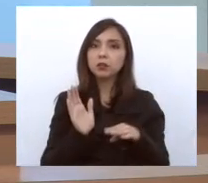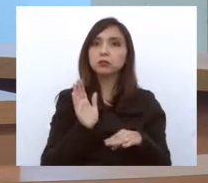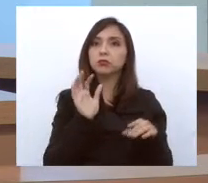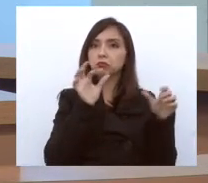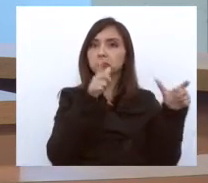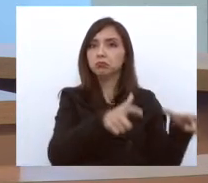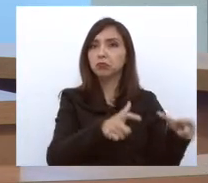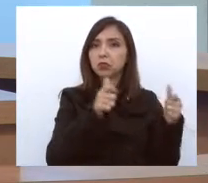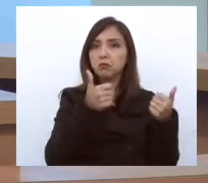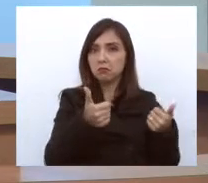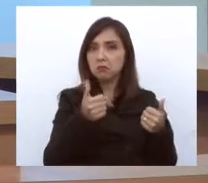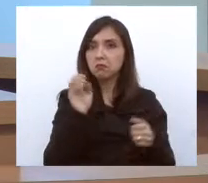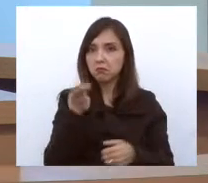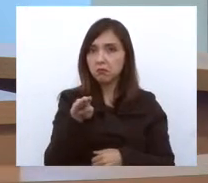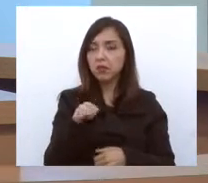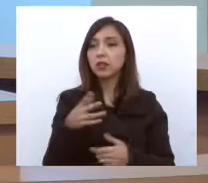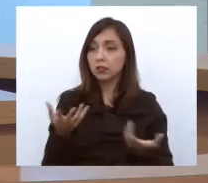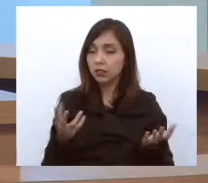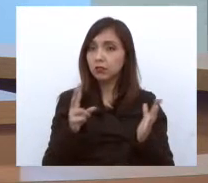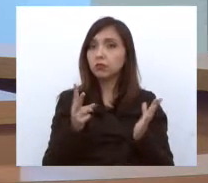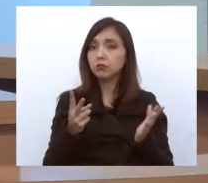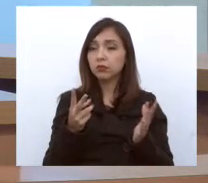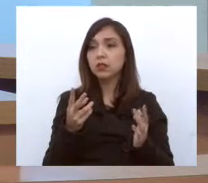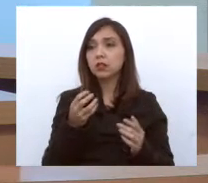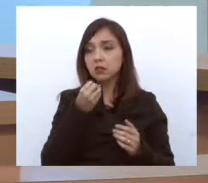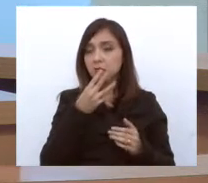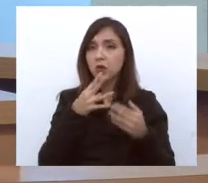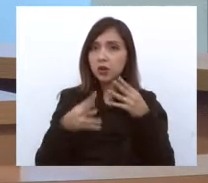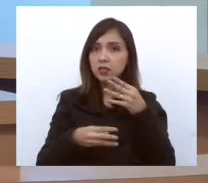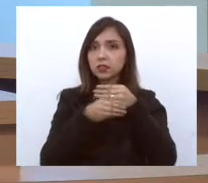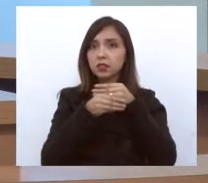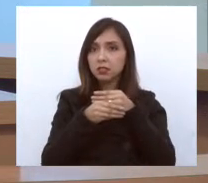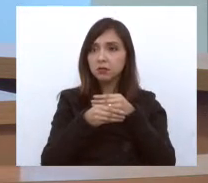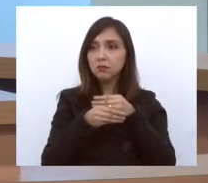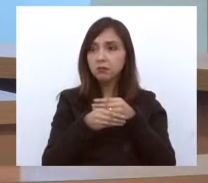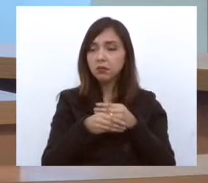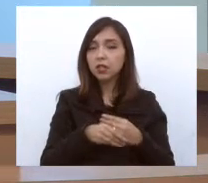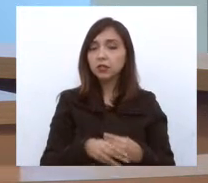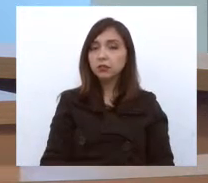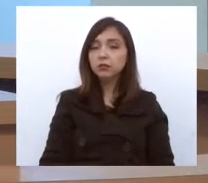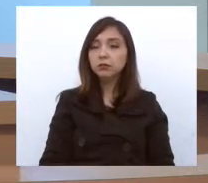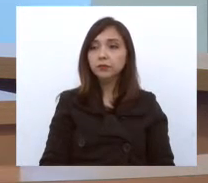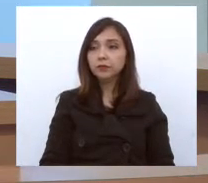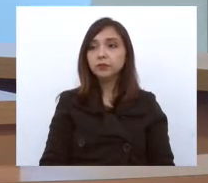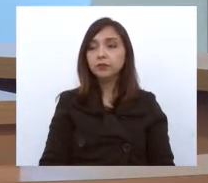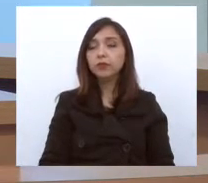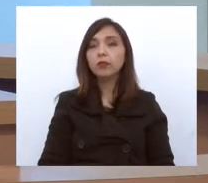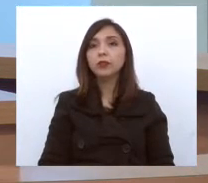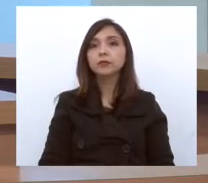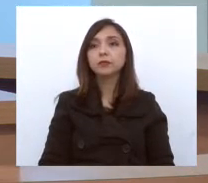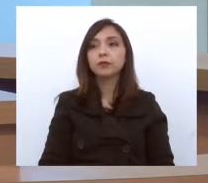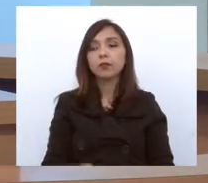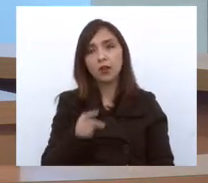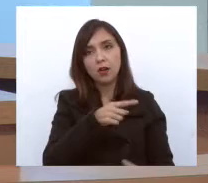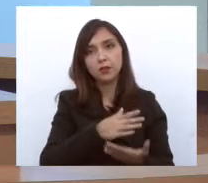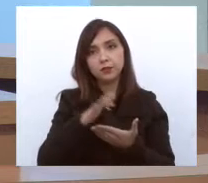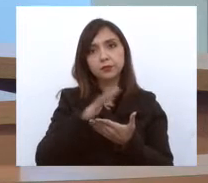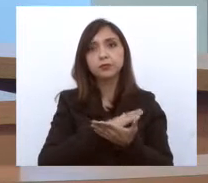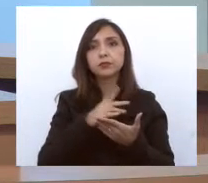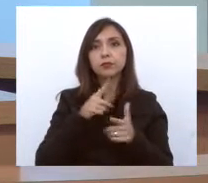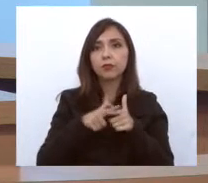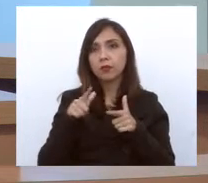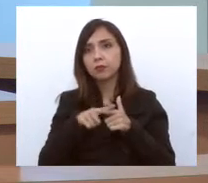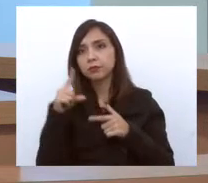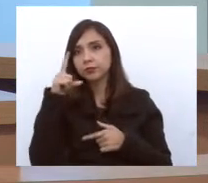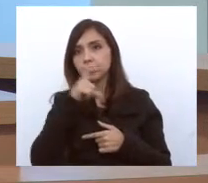ocupando. Então, nesse sentido... essa emenda vem equacionar as dificuldades,